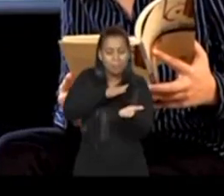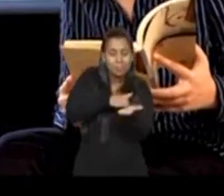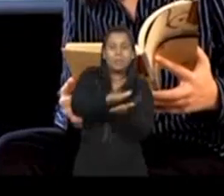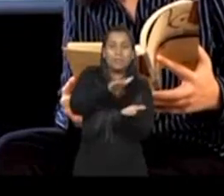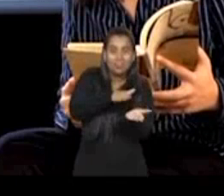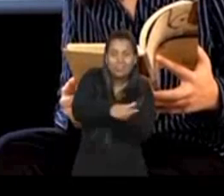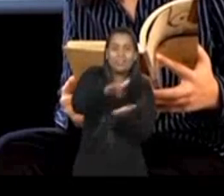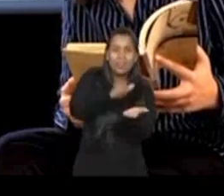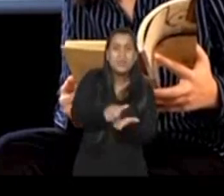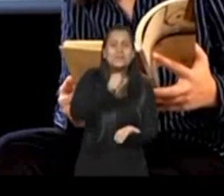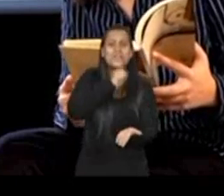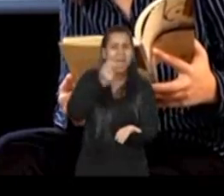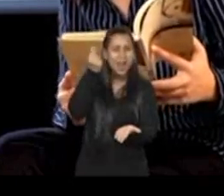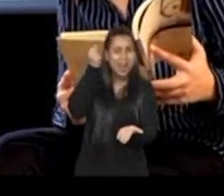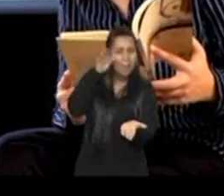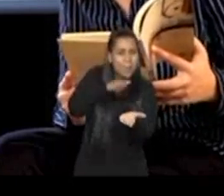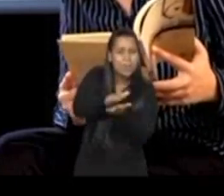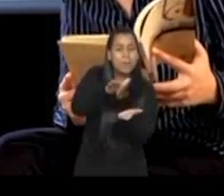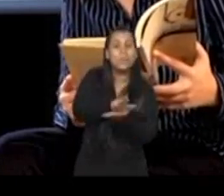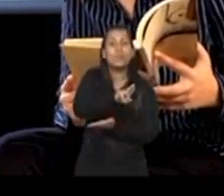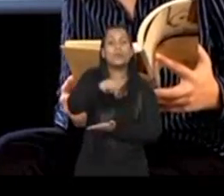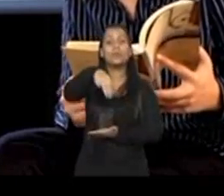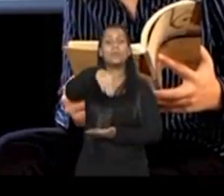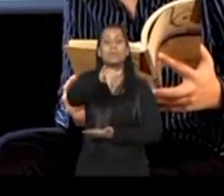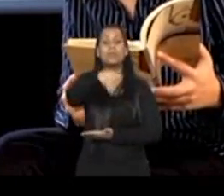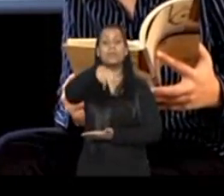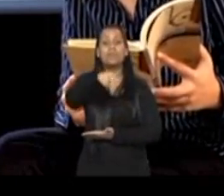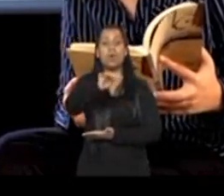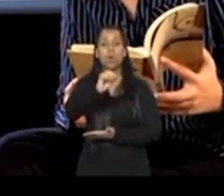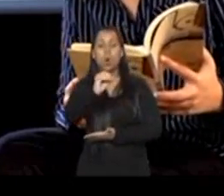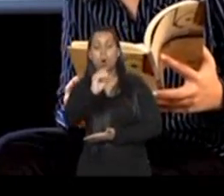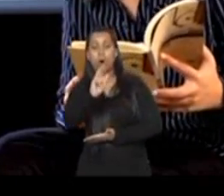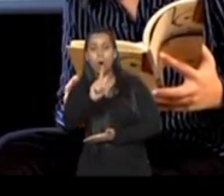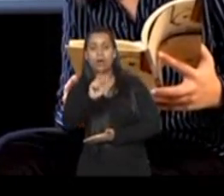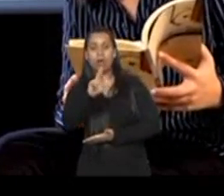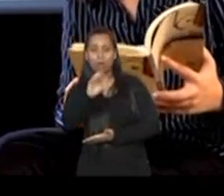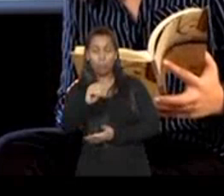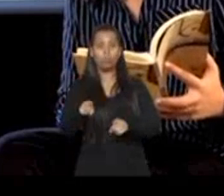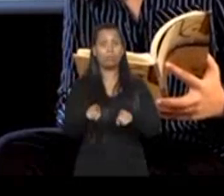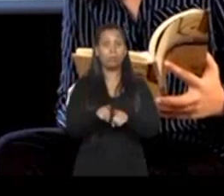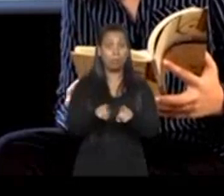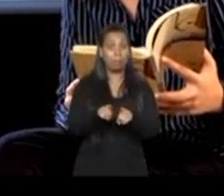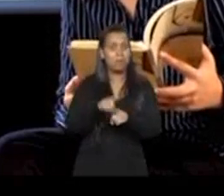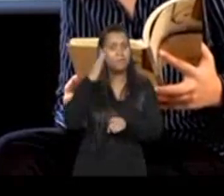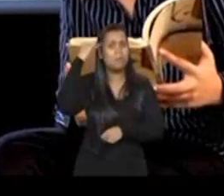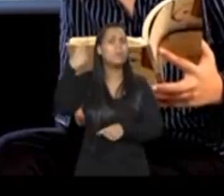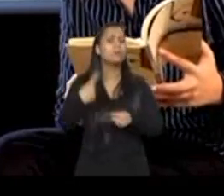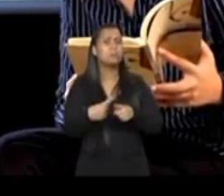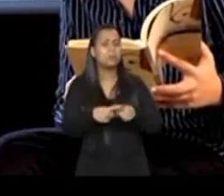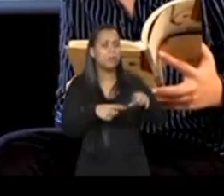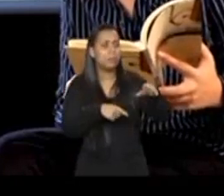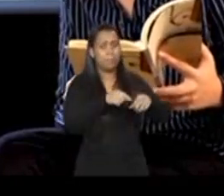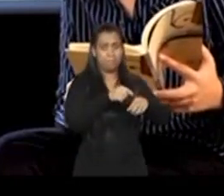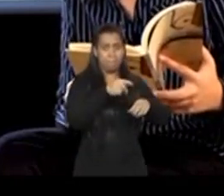copiador antigo chamado mimeógrafo. Também ficou famosa por furtar versos de outros poetas